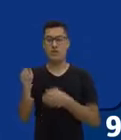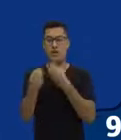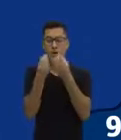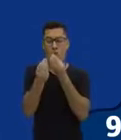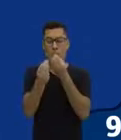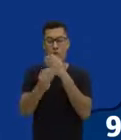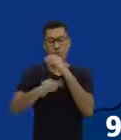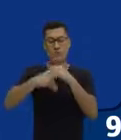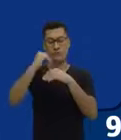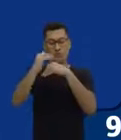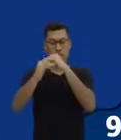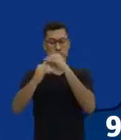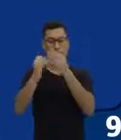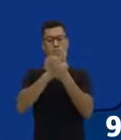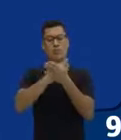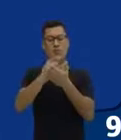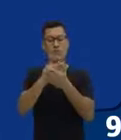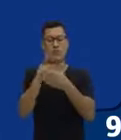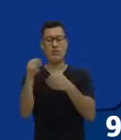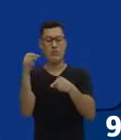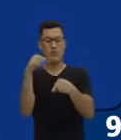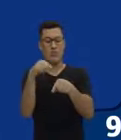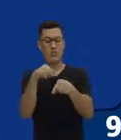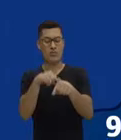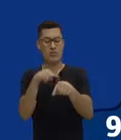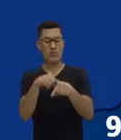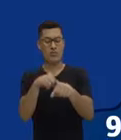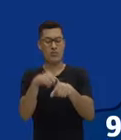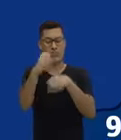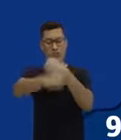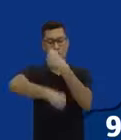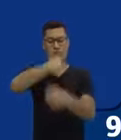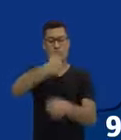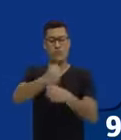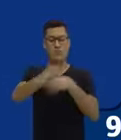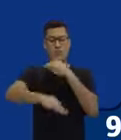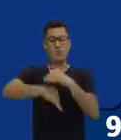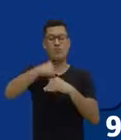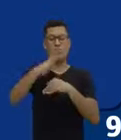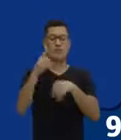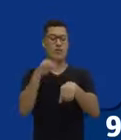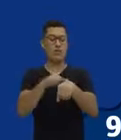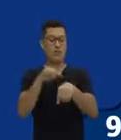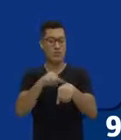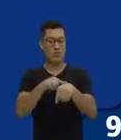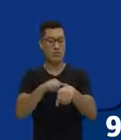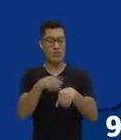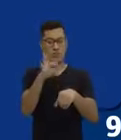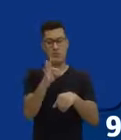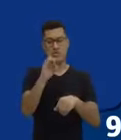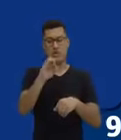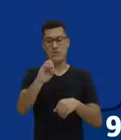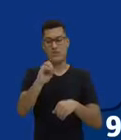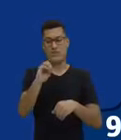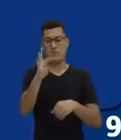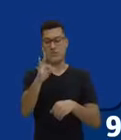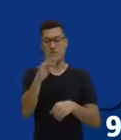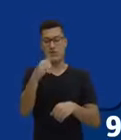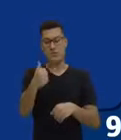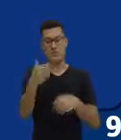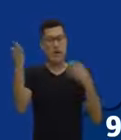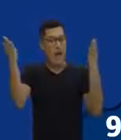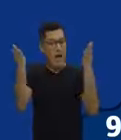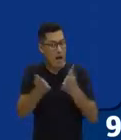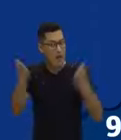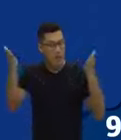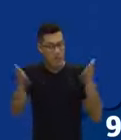crescia e dizia durante quanto tempo crescia, não é verdade? Que era aquele tempo lá, o T0, T1 e tudo mais. Agora,